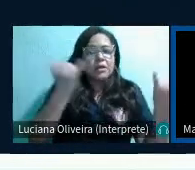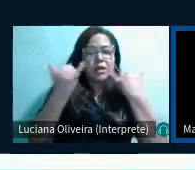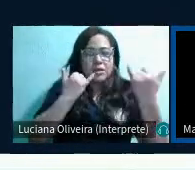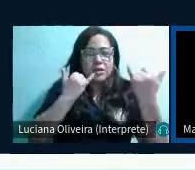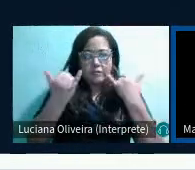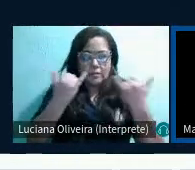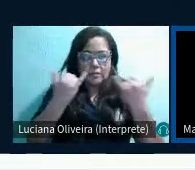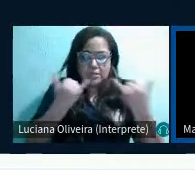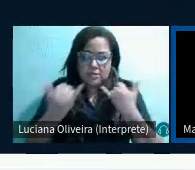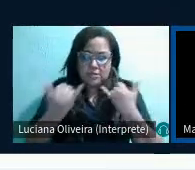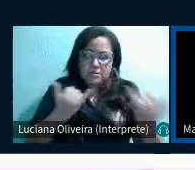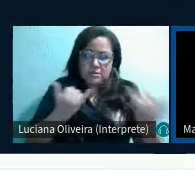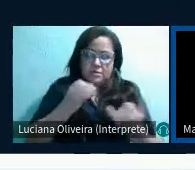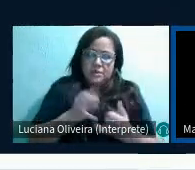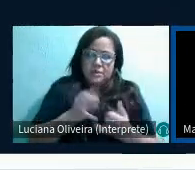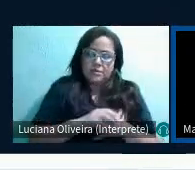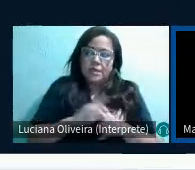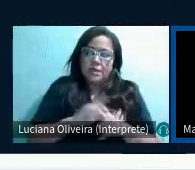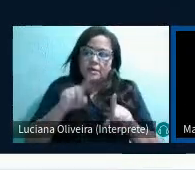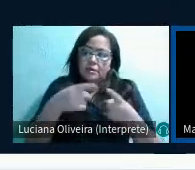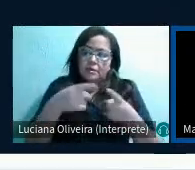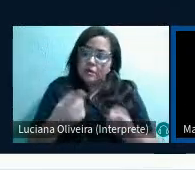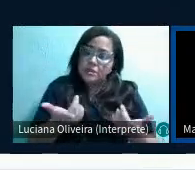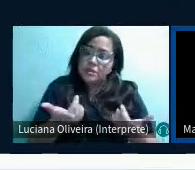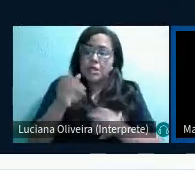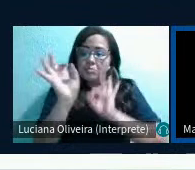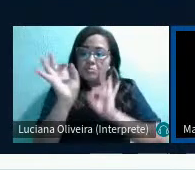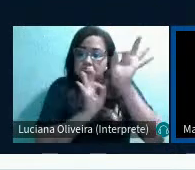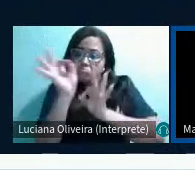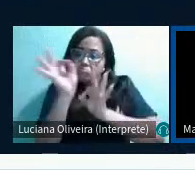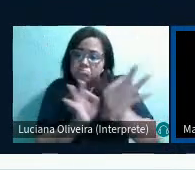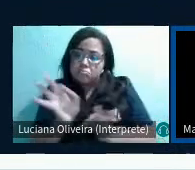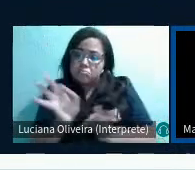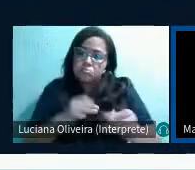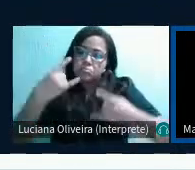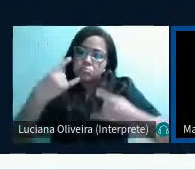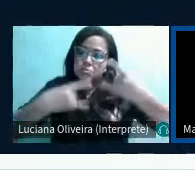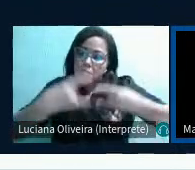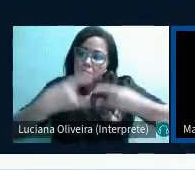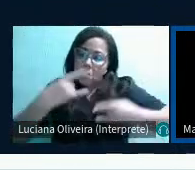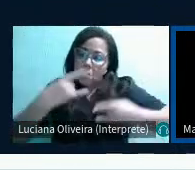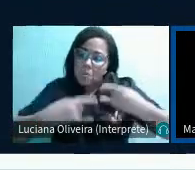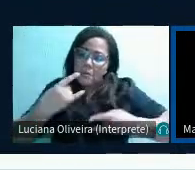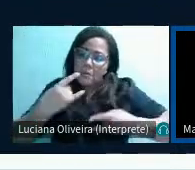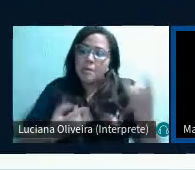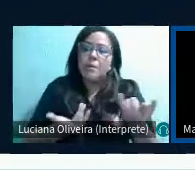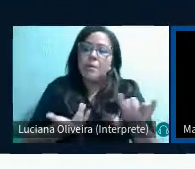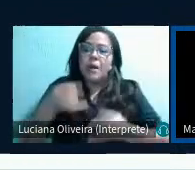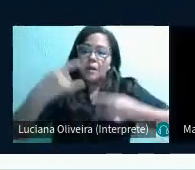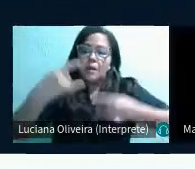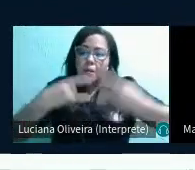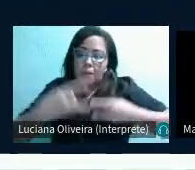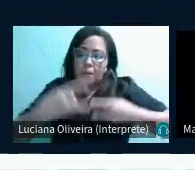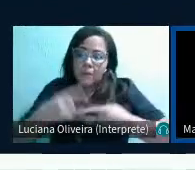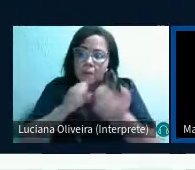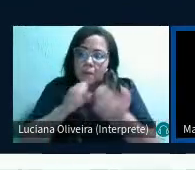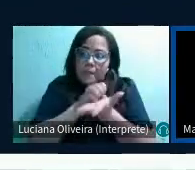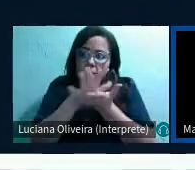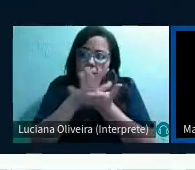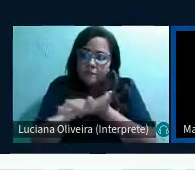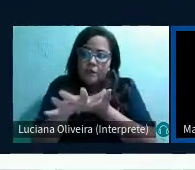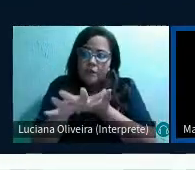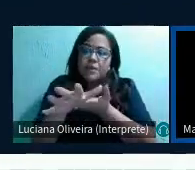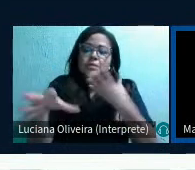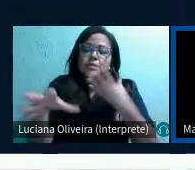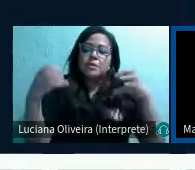vai passar essa informação para o atuador, né? E esse atuador vai fazer a ação que